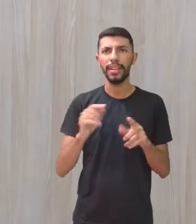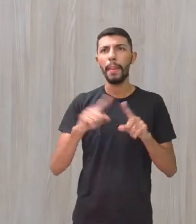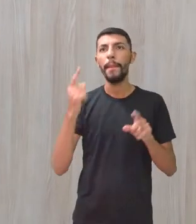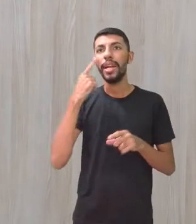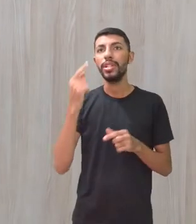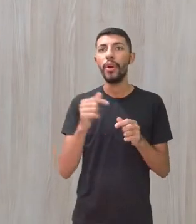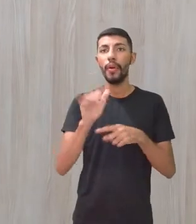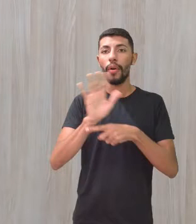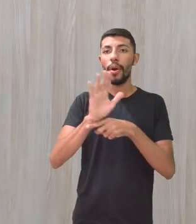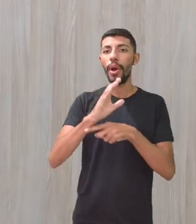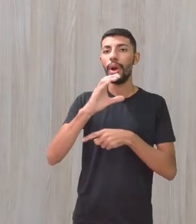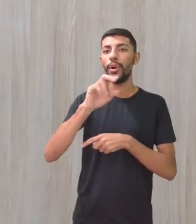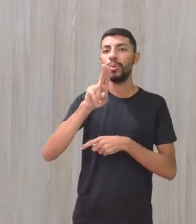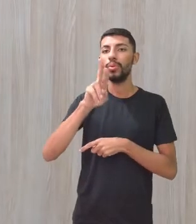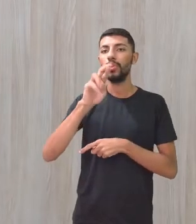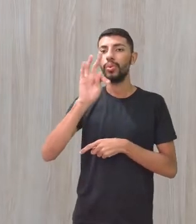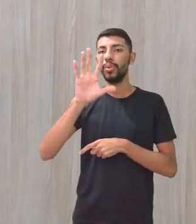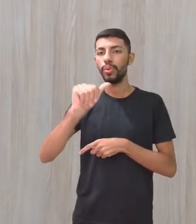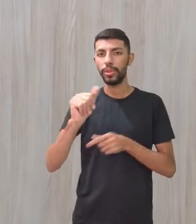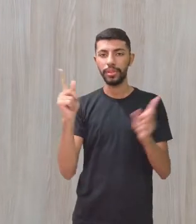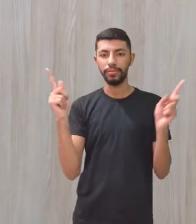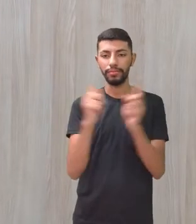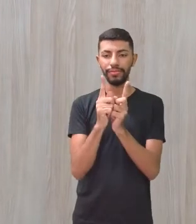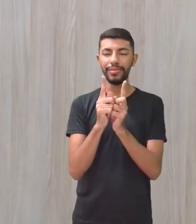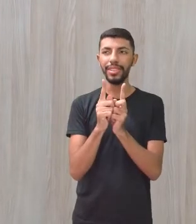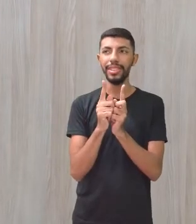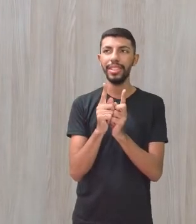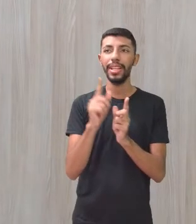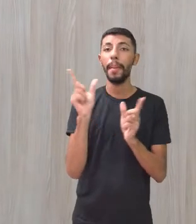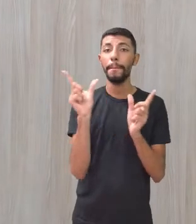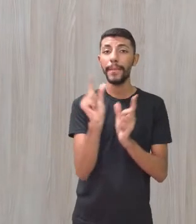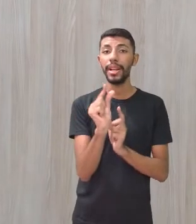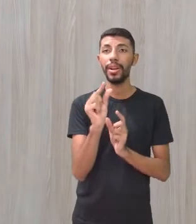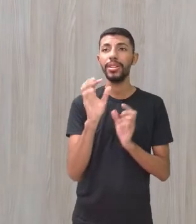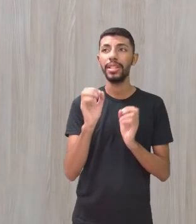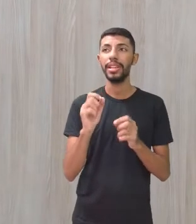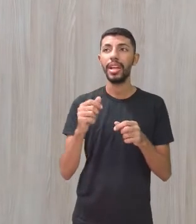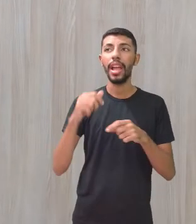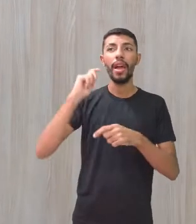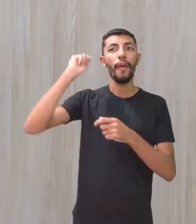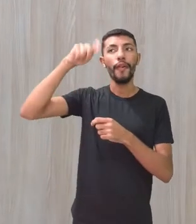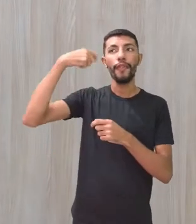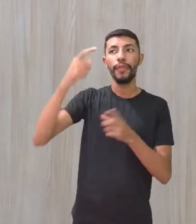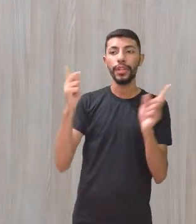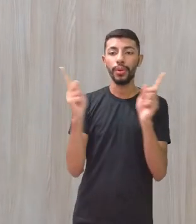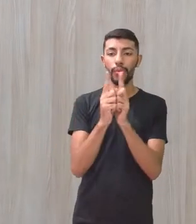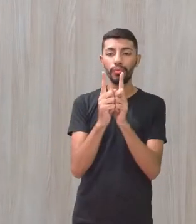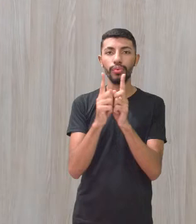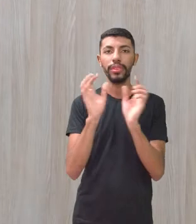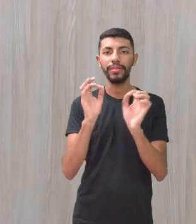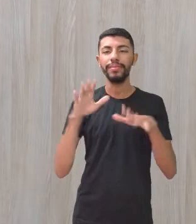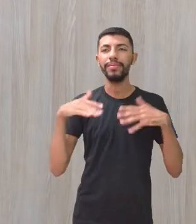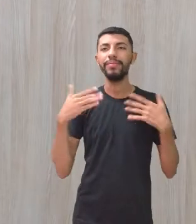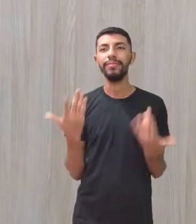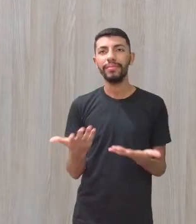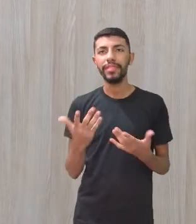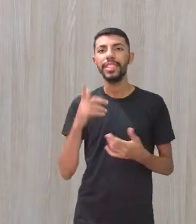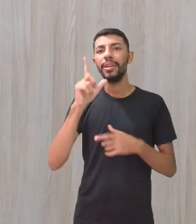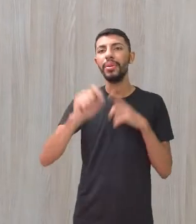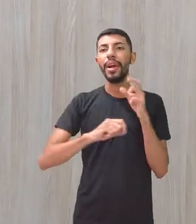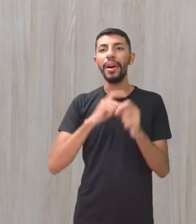o contrário disso. O curta é um vídeo curtinho, o nome já diz. Então, é uma